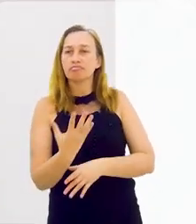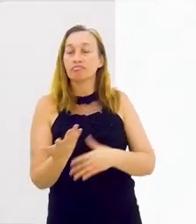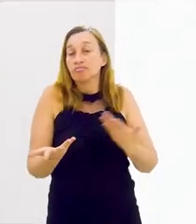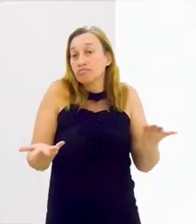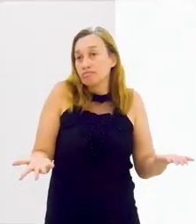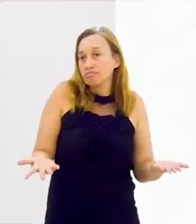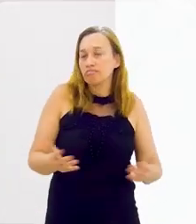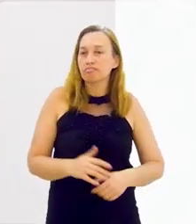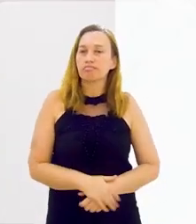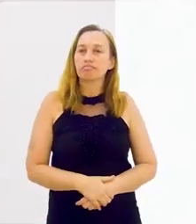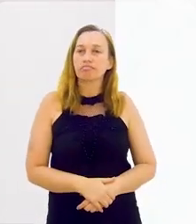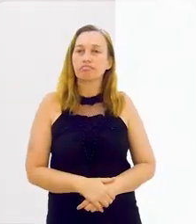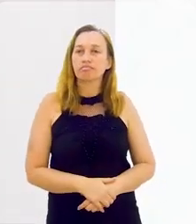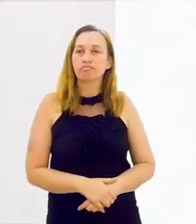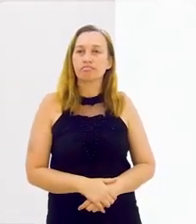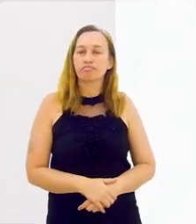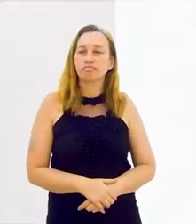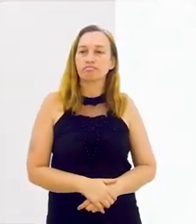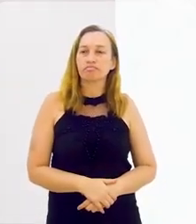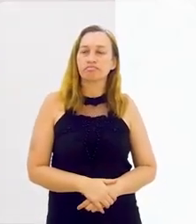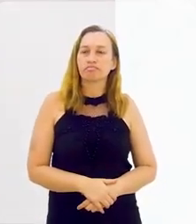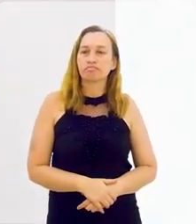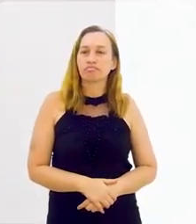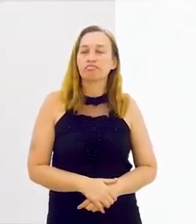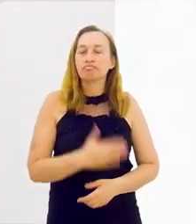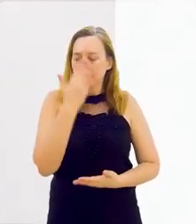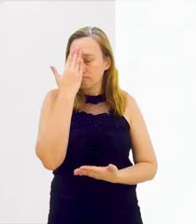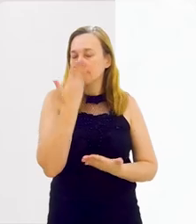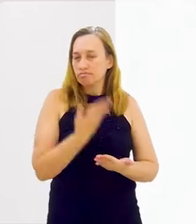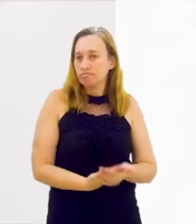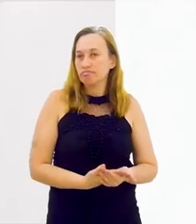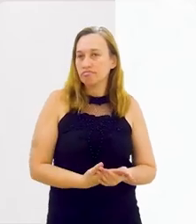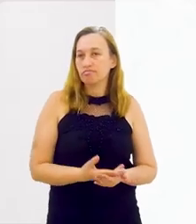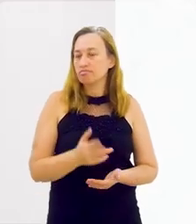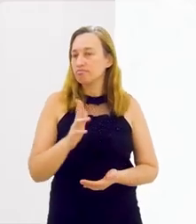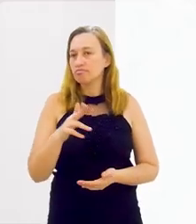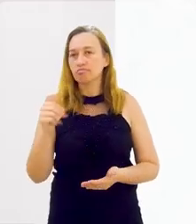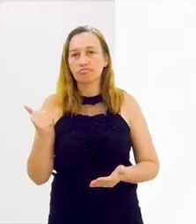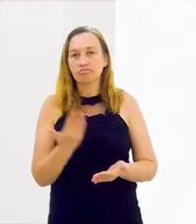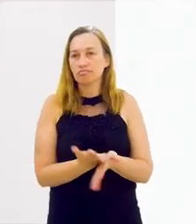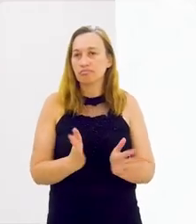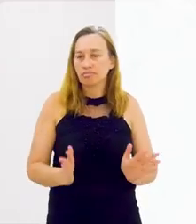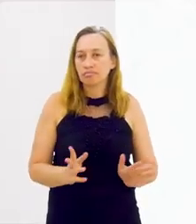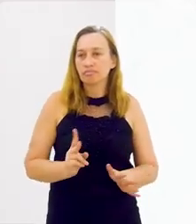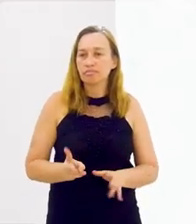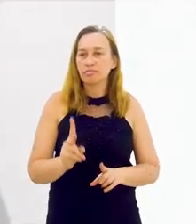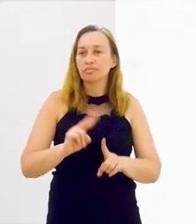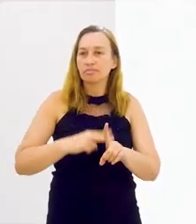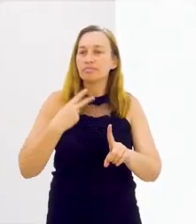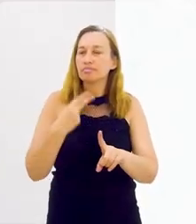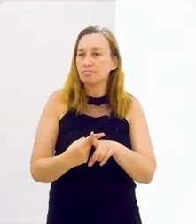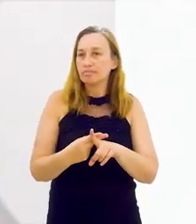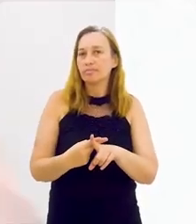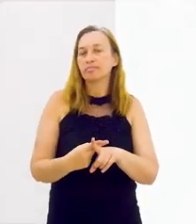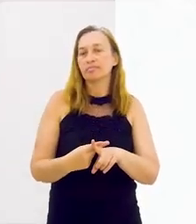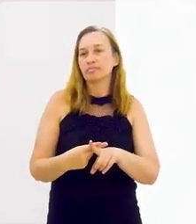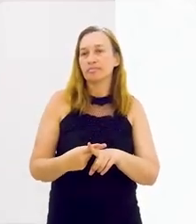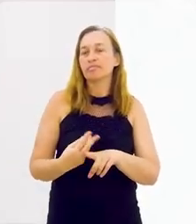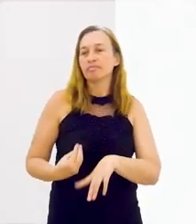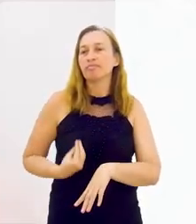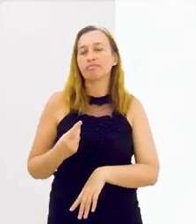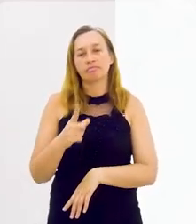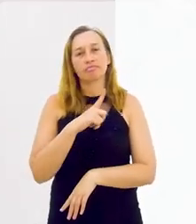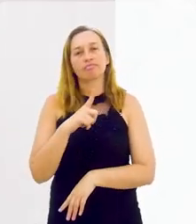criatividade. Então, eu acredito completamente que ela não se esgota, muito pelo contrário, ela se multiplica, ela ganha